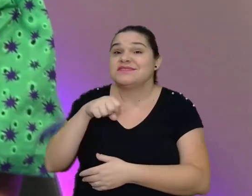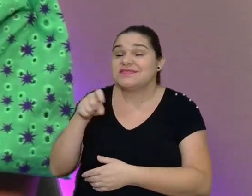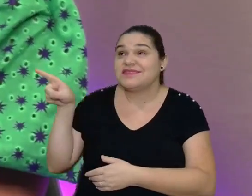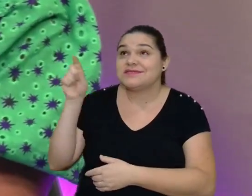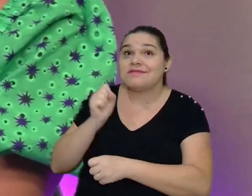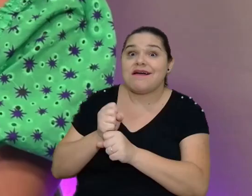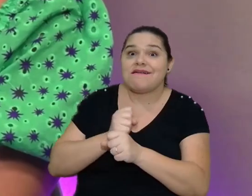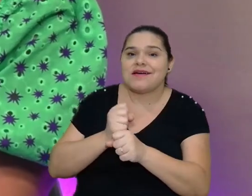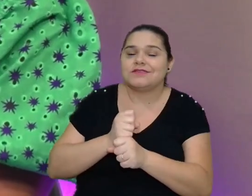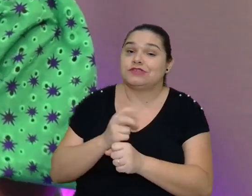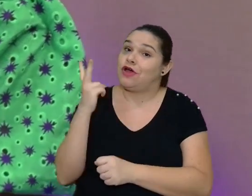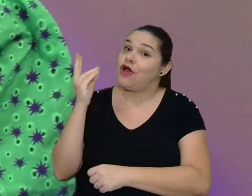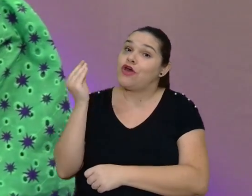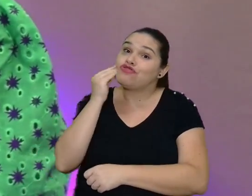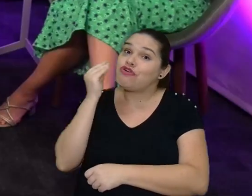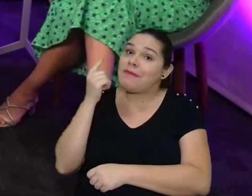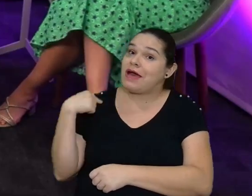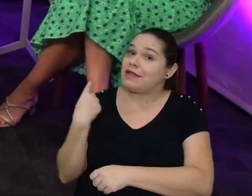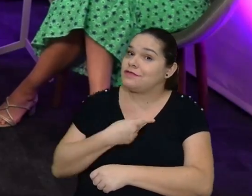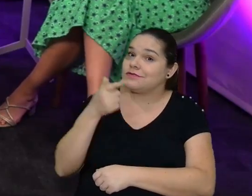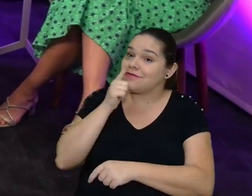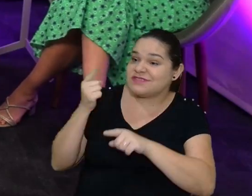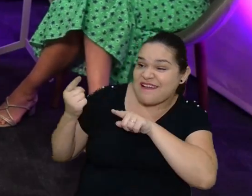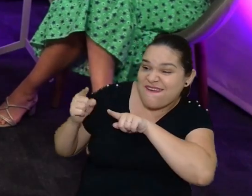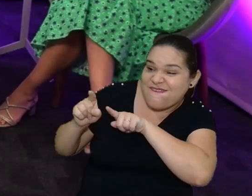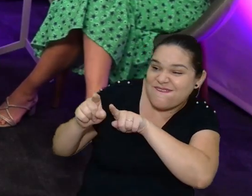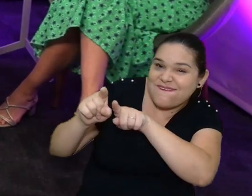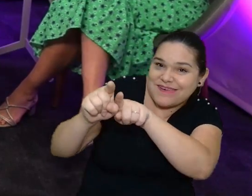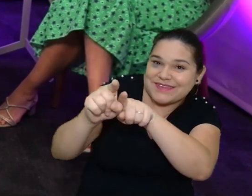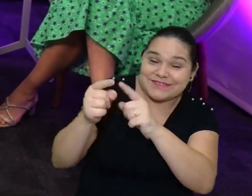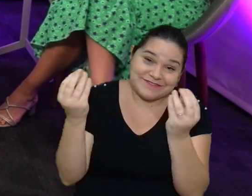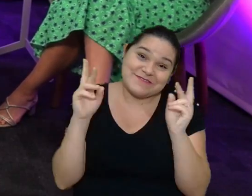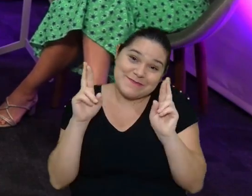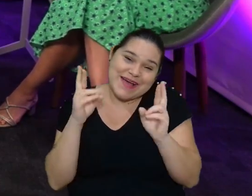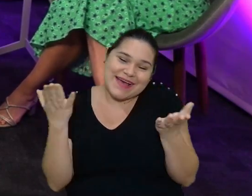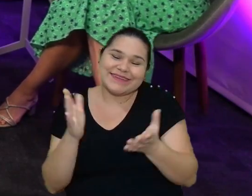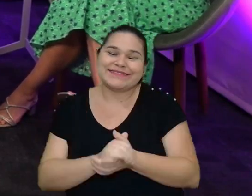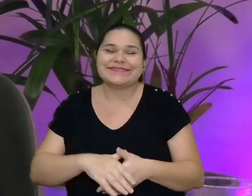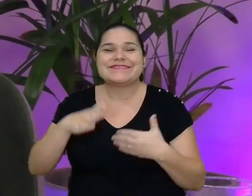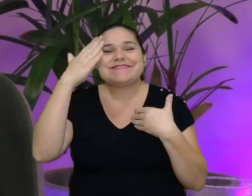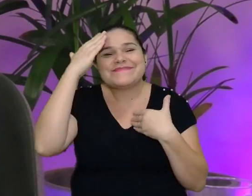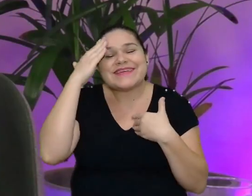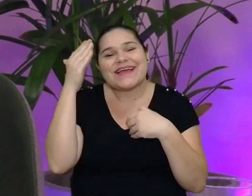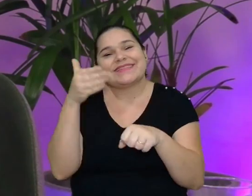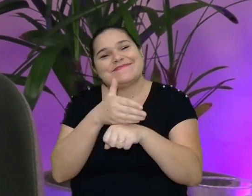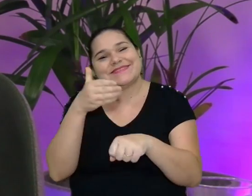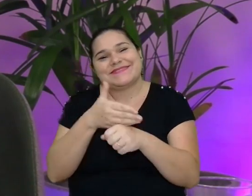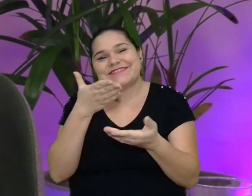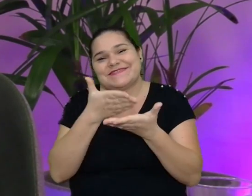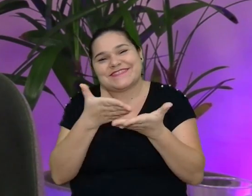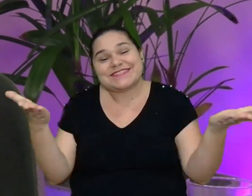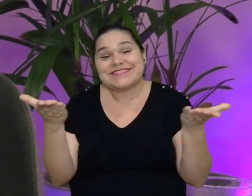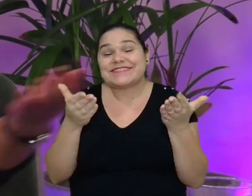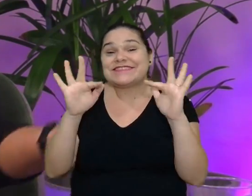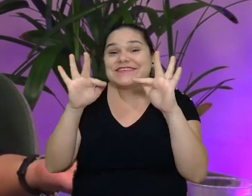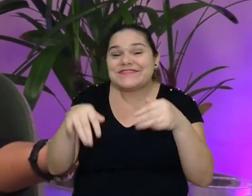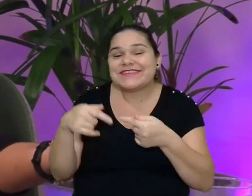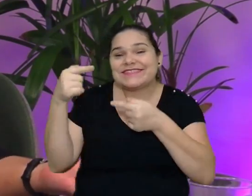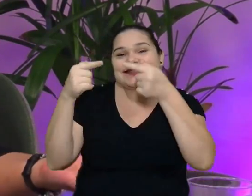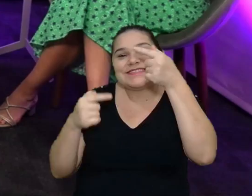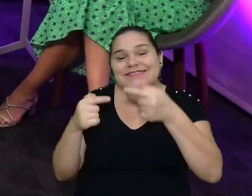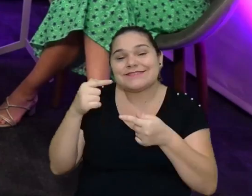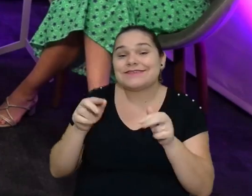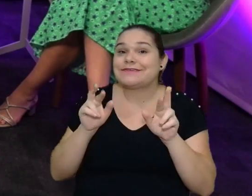alcançar. Estamos trabalhando para isso. Muito bom, gente. Muito obrigada pela participação de vocês. A gente chega ao final do nosso debate. Espero que vocês